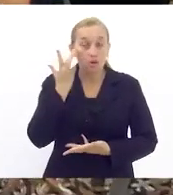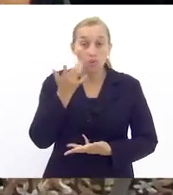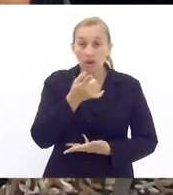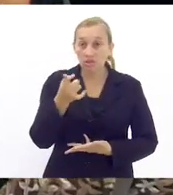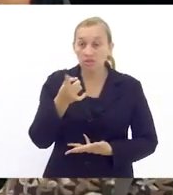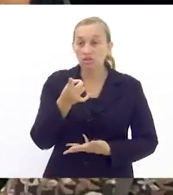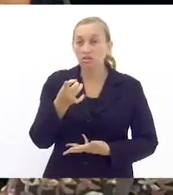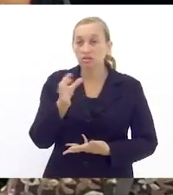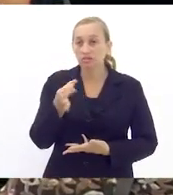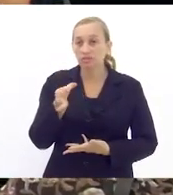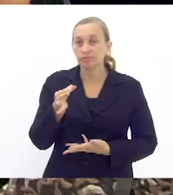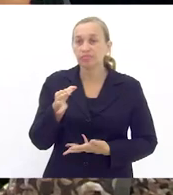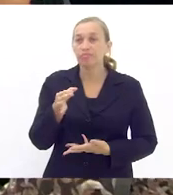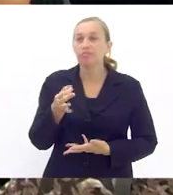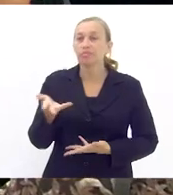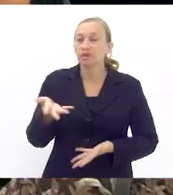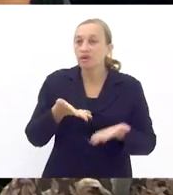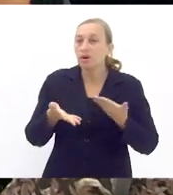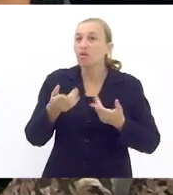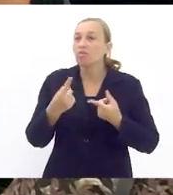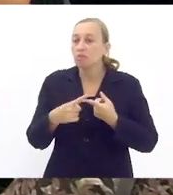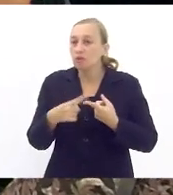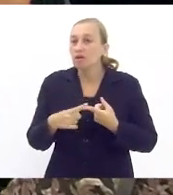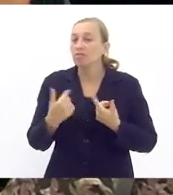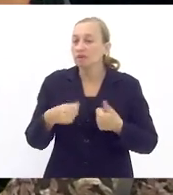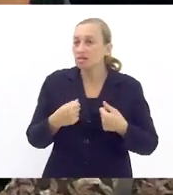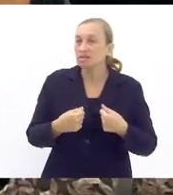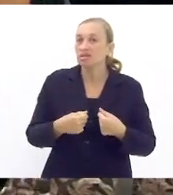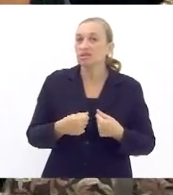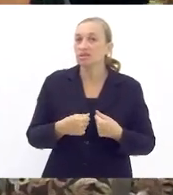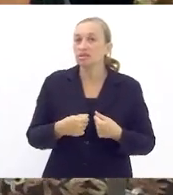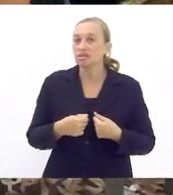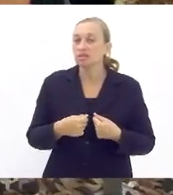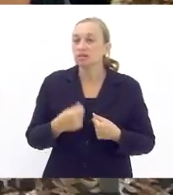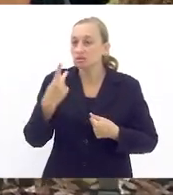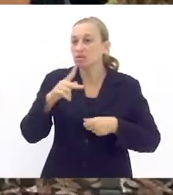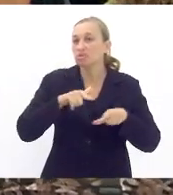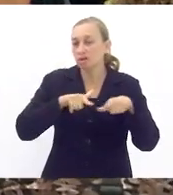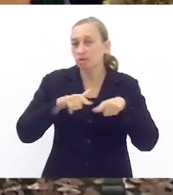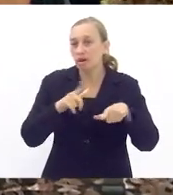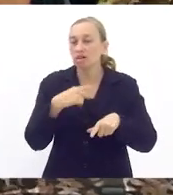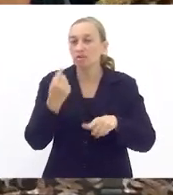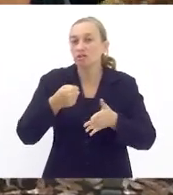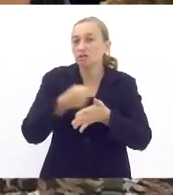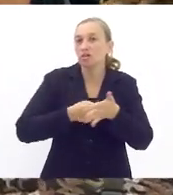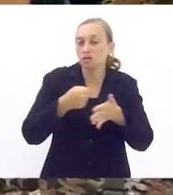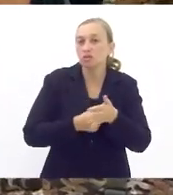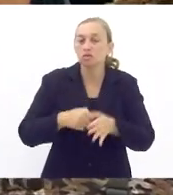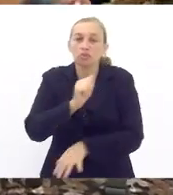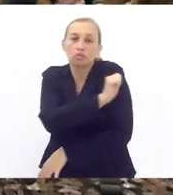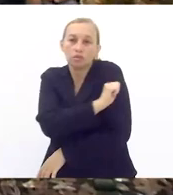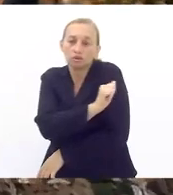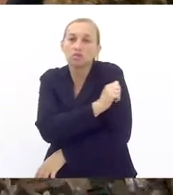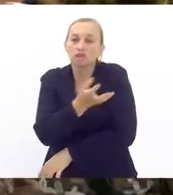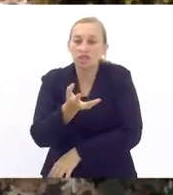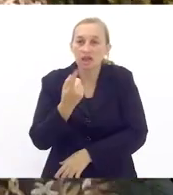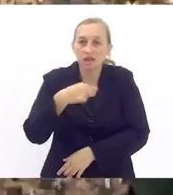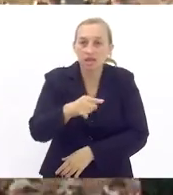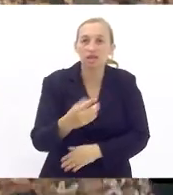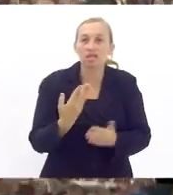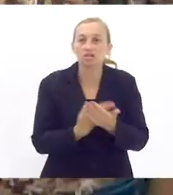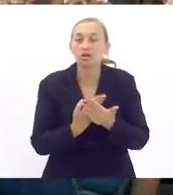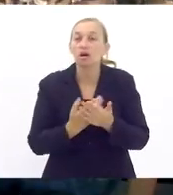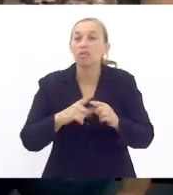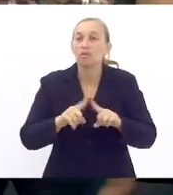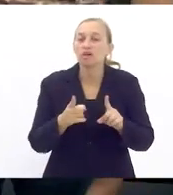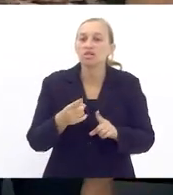sua lista de fato tá participando Porque deve participar porque olha só o seu trabalho e essa é a nossa luta como estudante quem quer estudar mas eu sentia